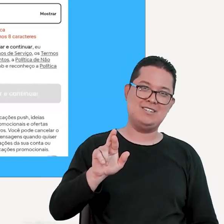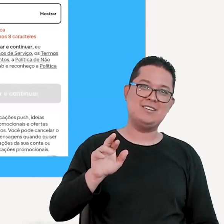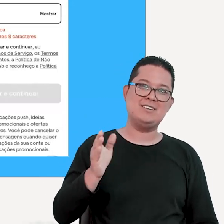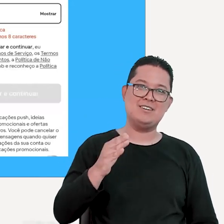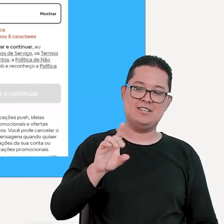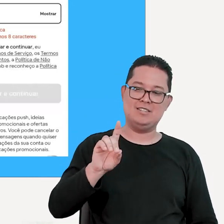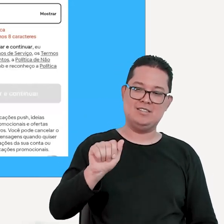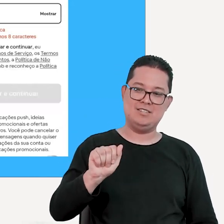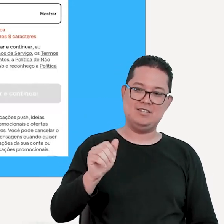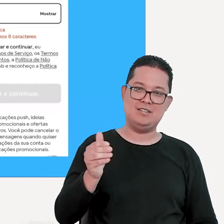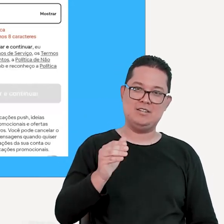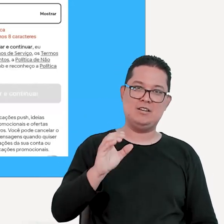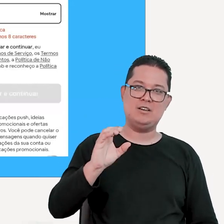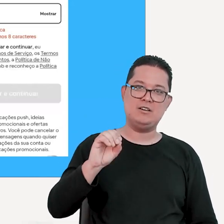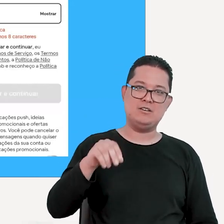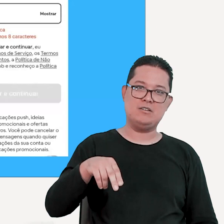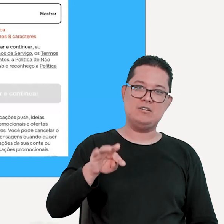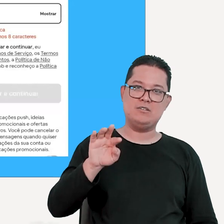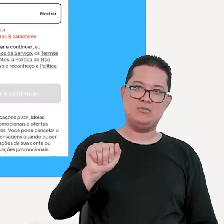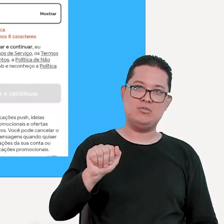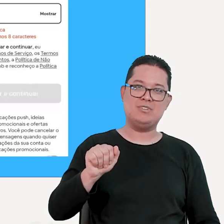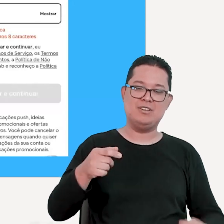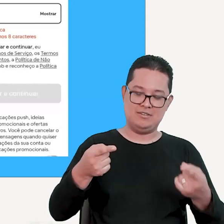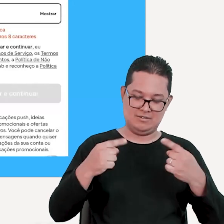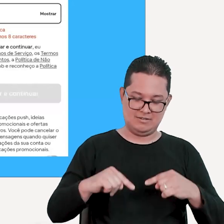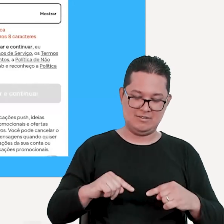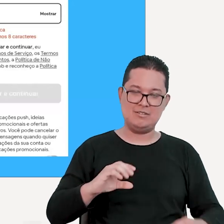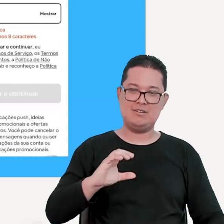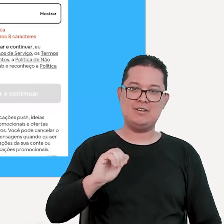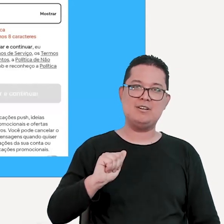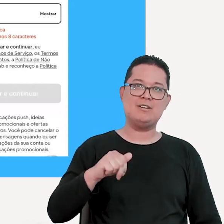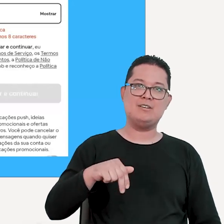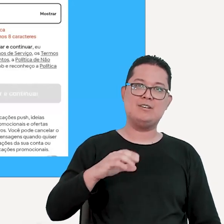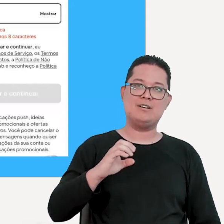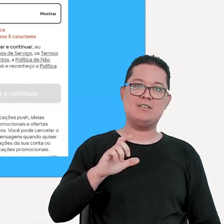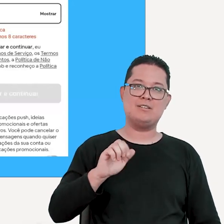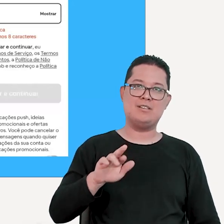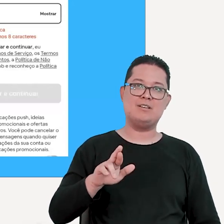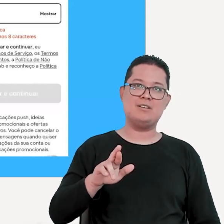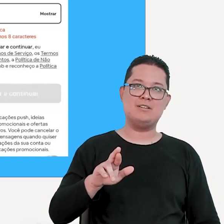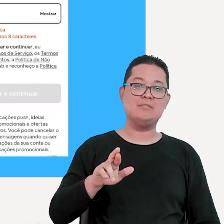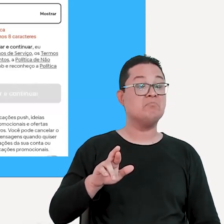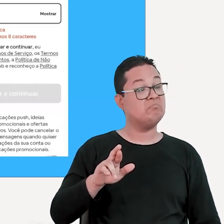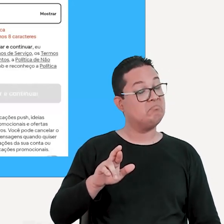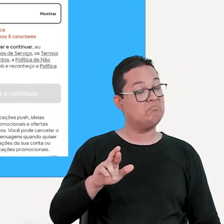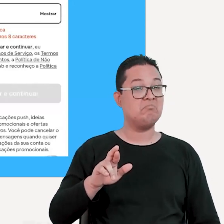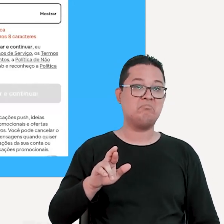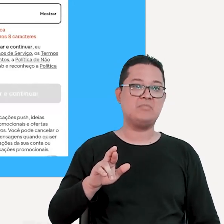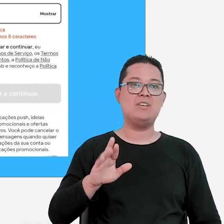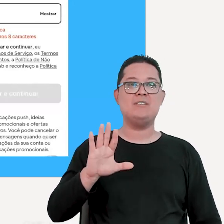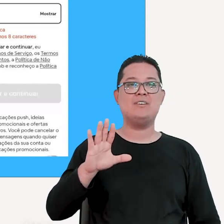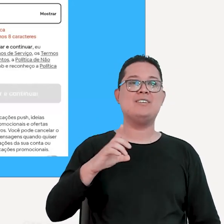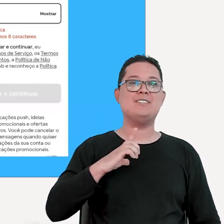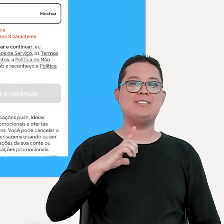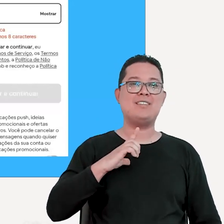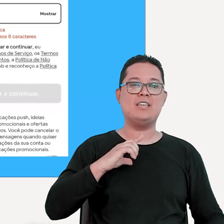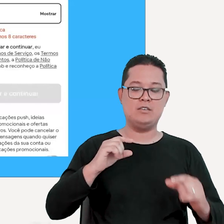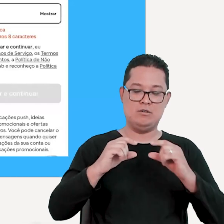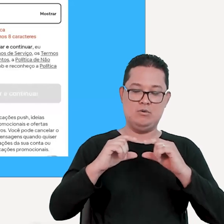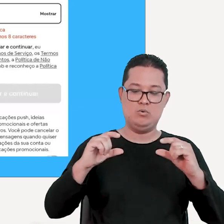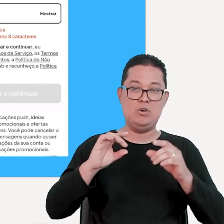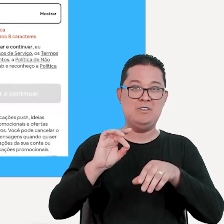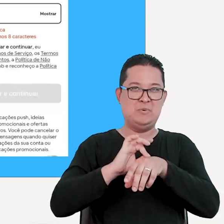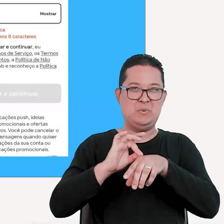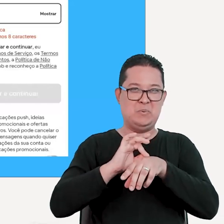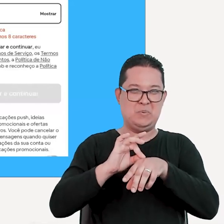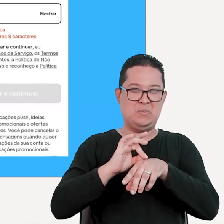Aqui eles conseguiram se resolver um pouco, porque eles enfatizaram o primeiro botão. que é sair da conta. Mas existem sites